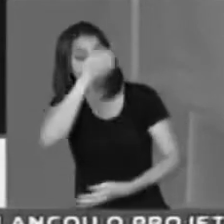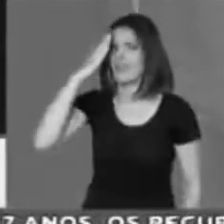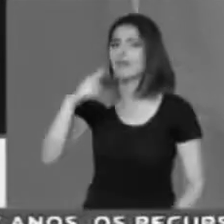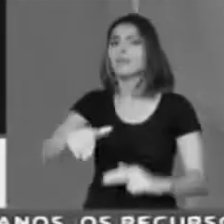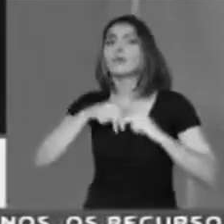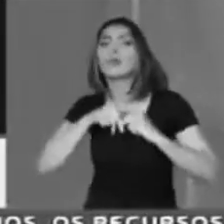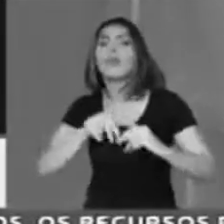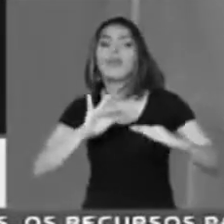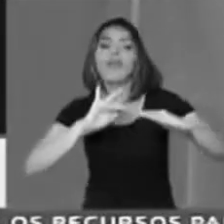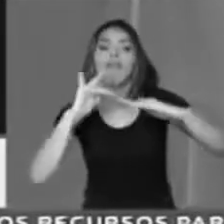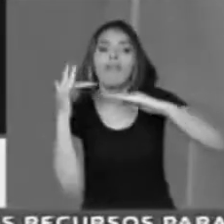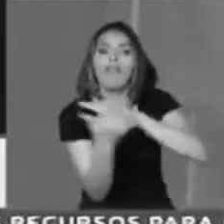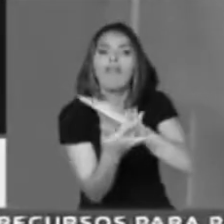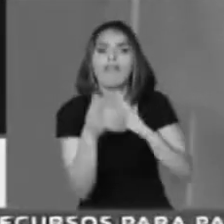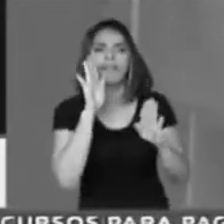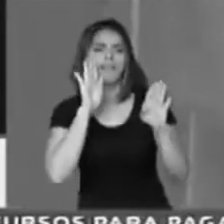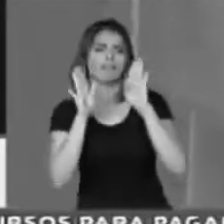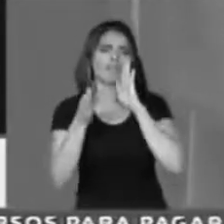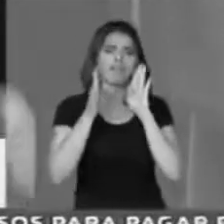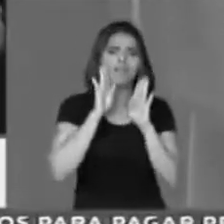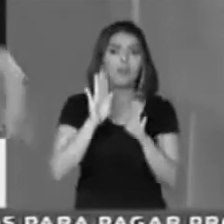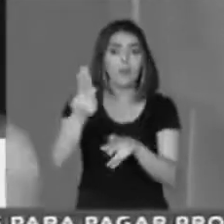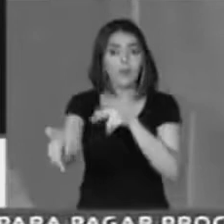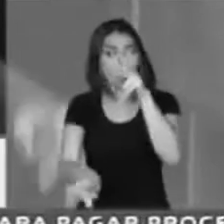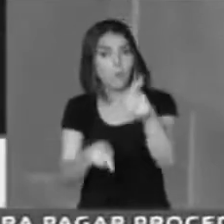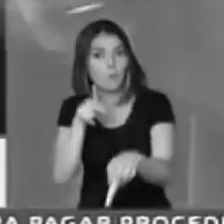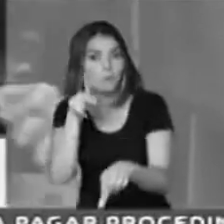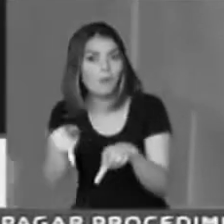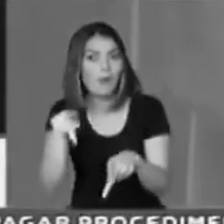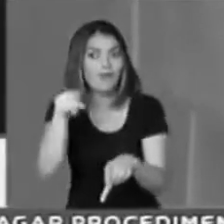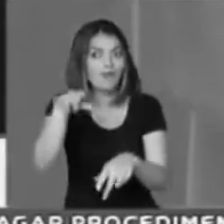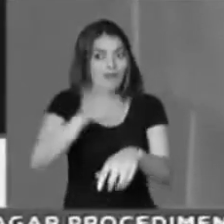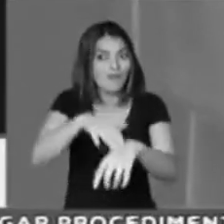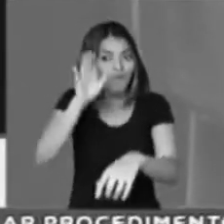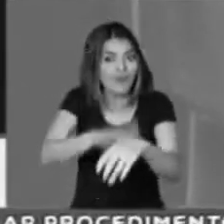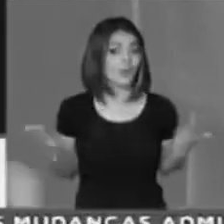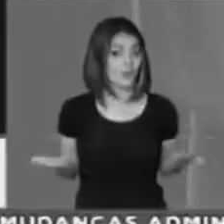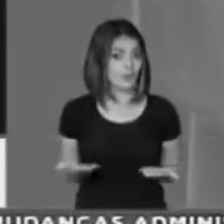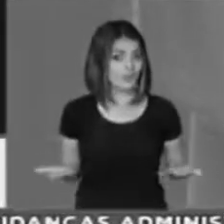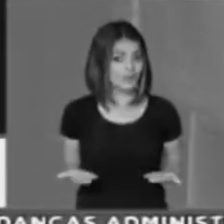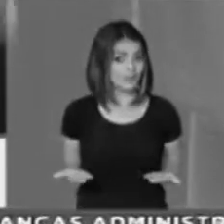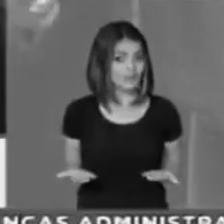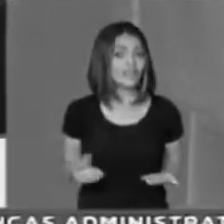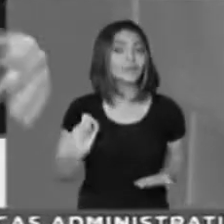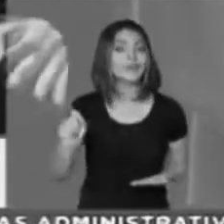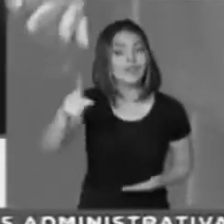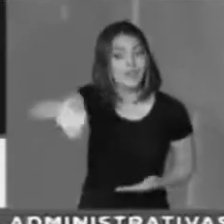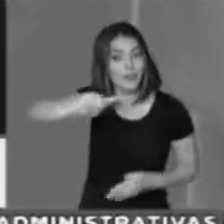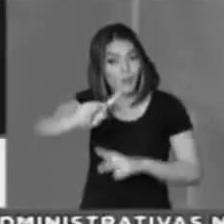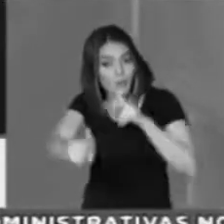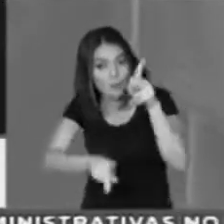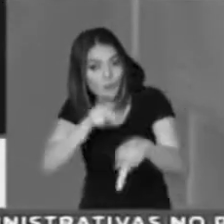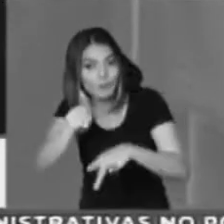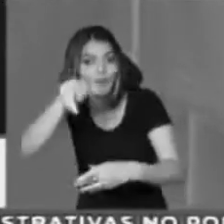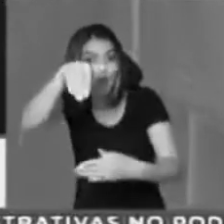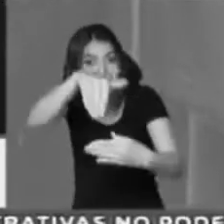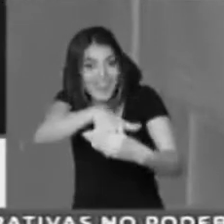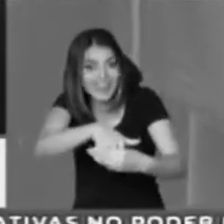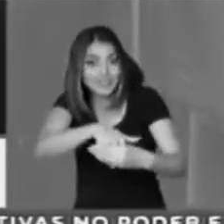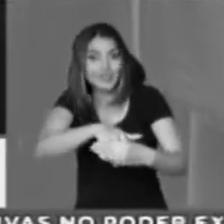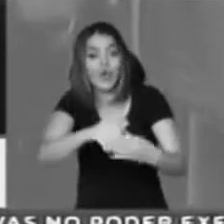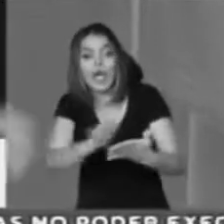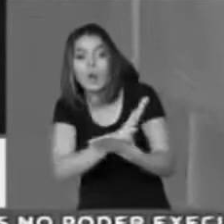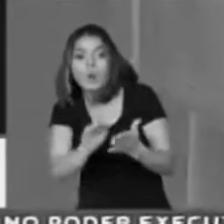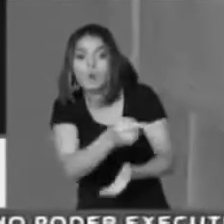Previdência. A pressão das bases já está comendo solta. Os eleitores de alguns dos senhores,